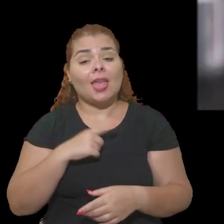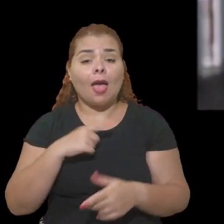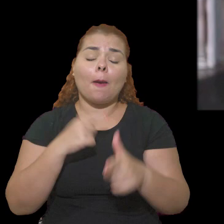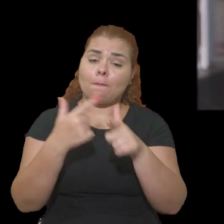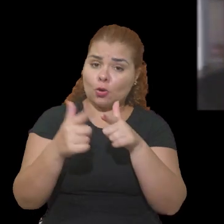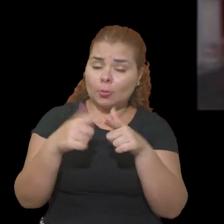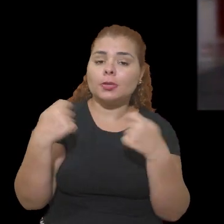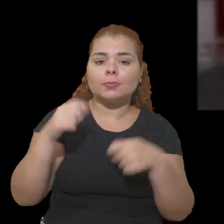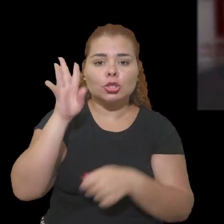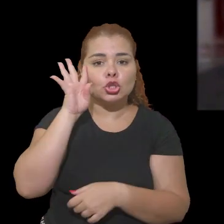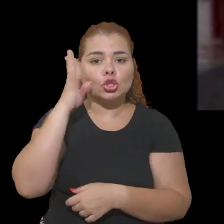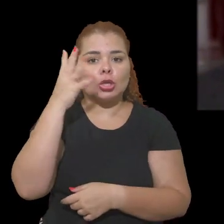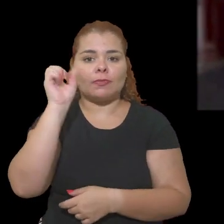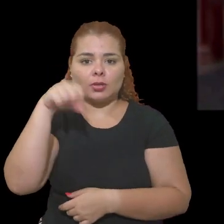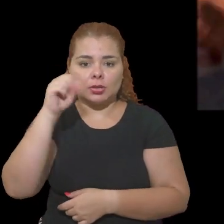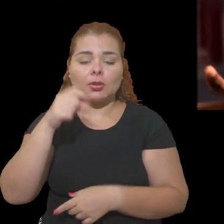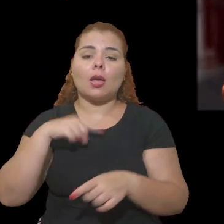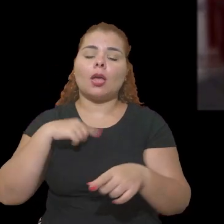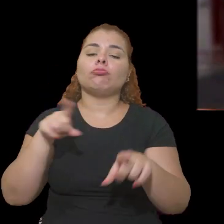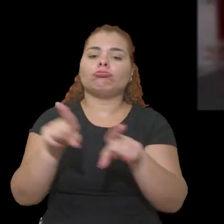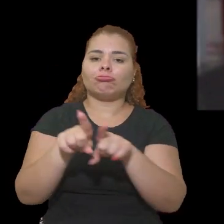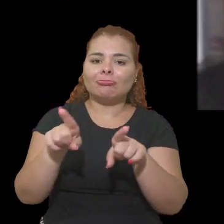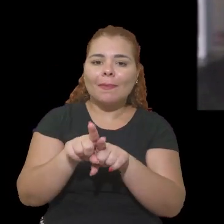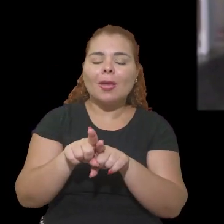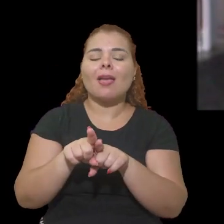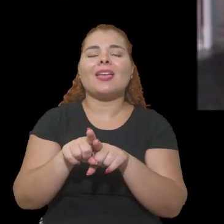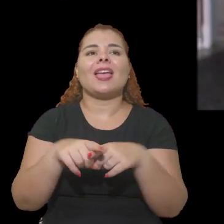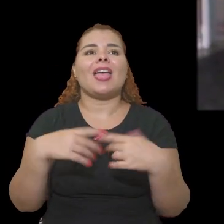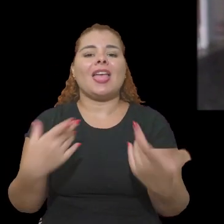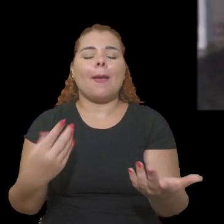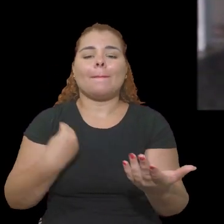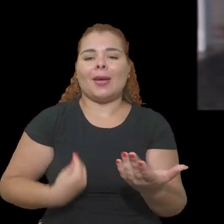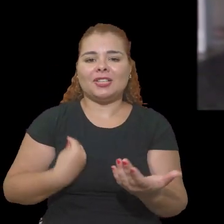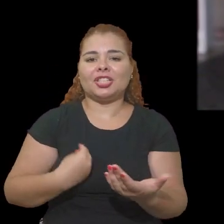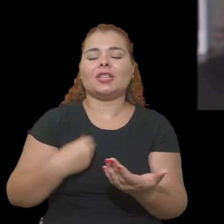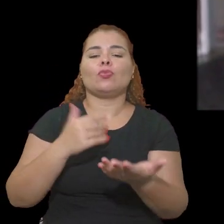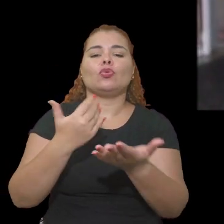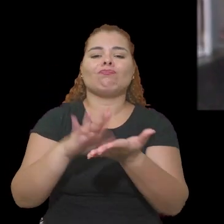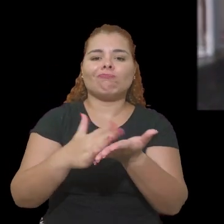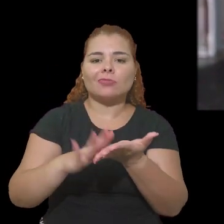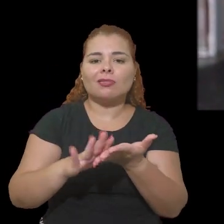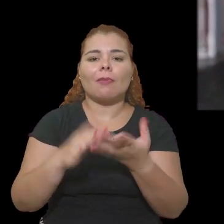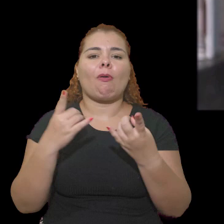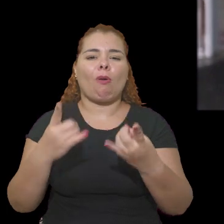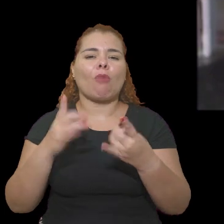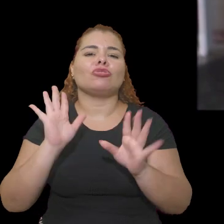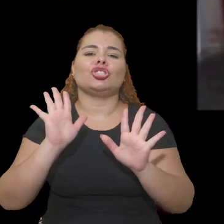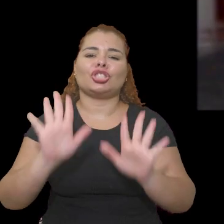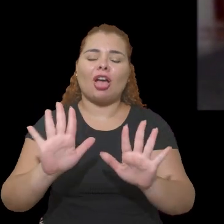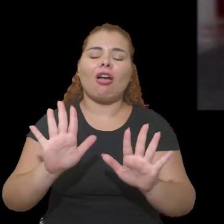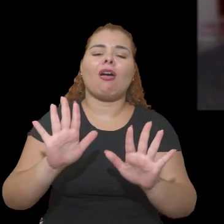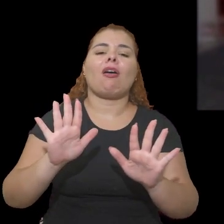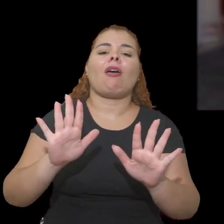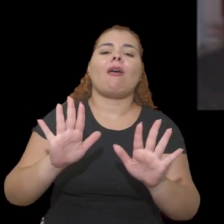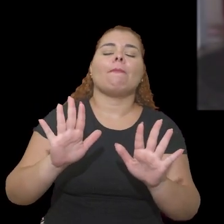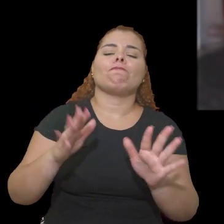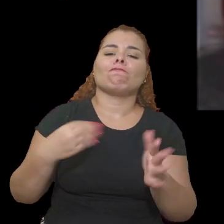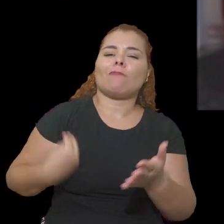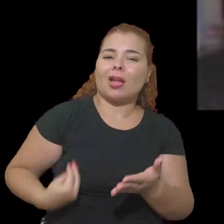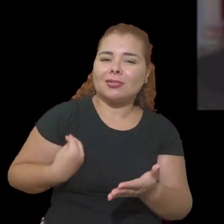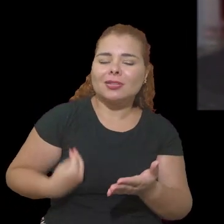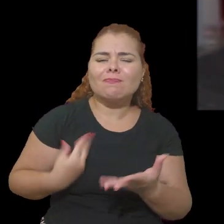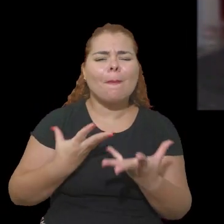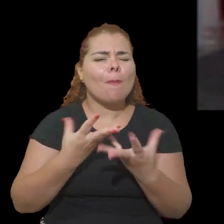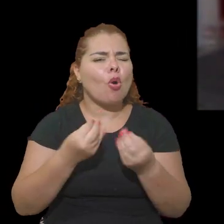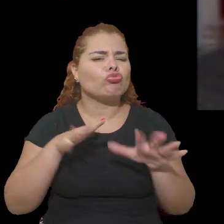precisa resolver. Eu também sou cria do samba rock, que é uma cultura negra, já fiz muita coisa pelo movimento, dei uma parada por conta